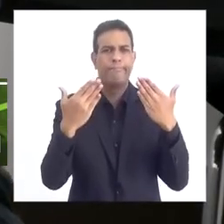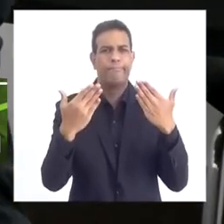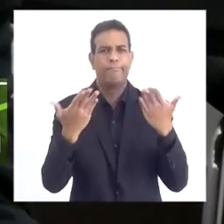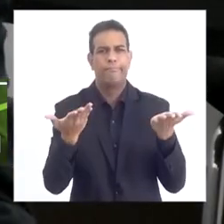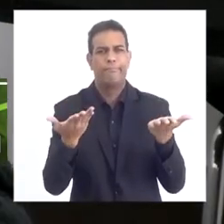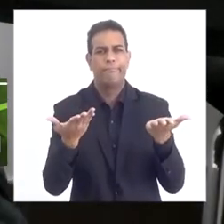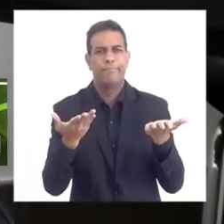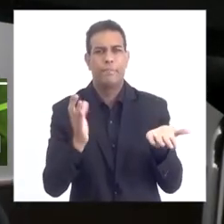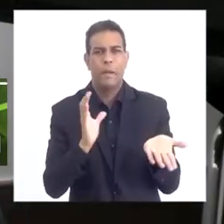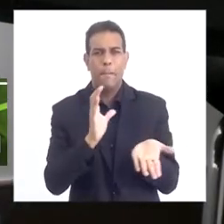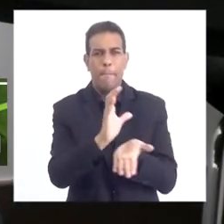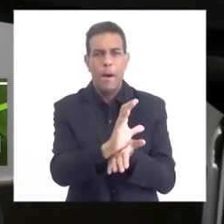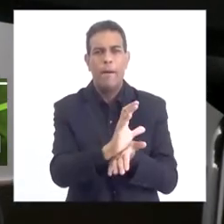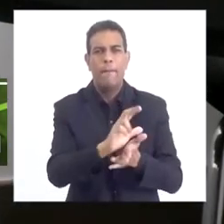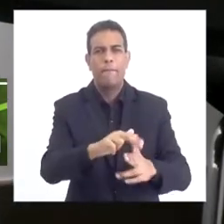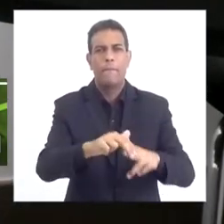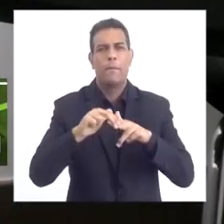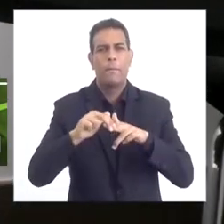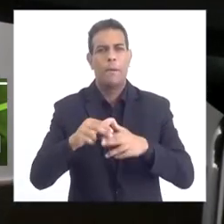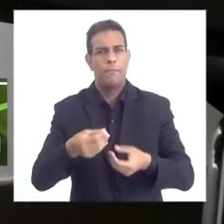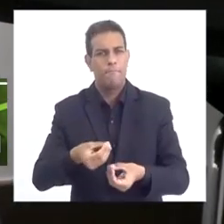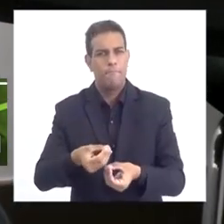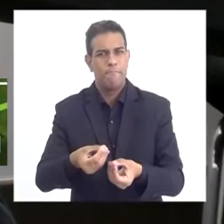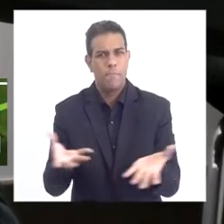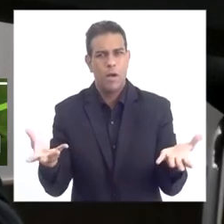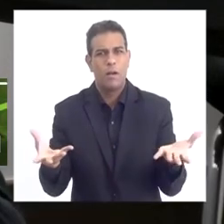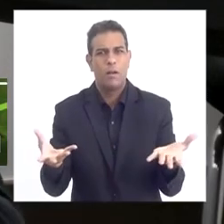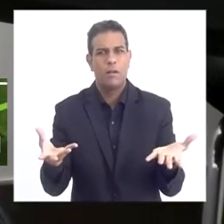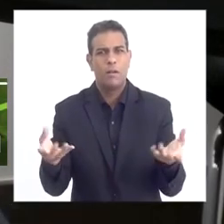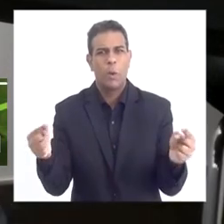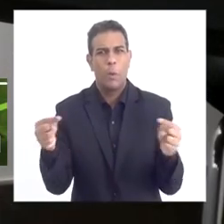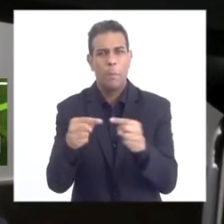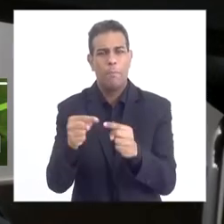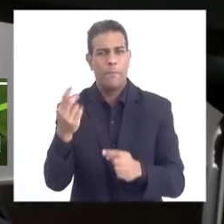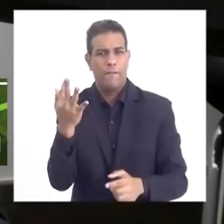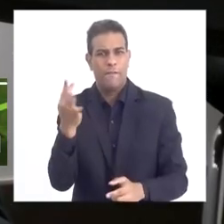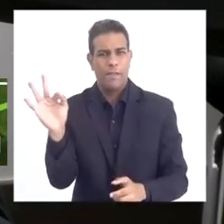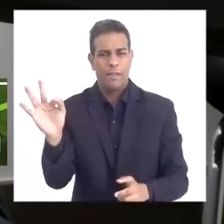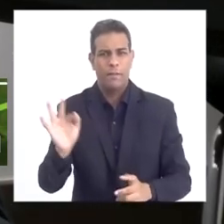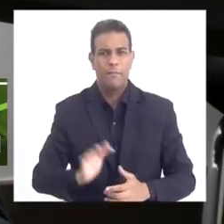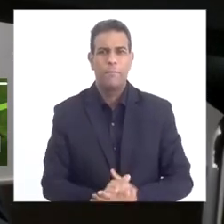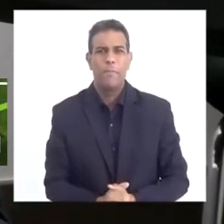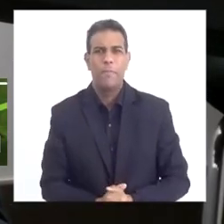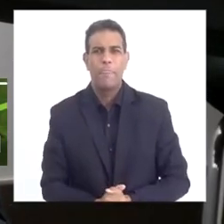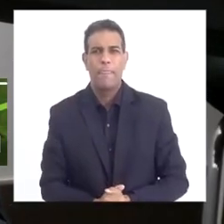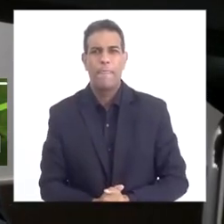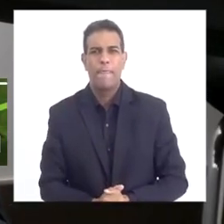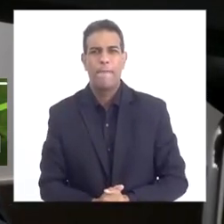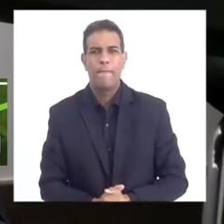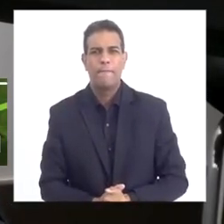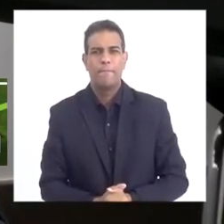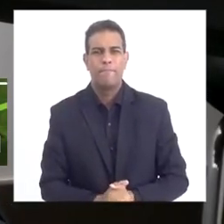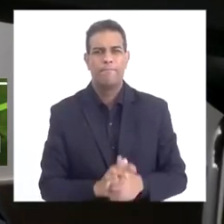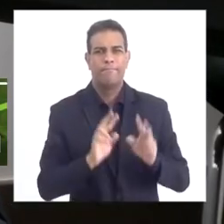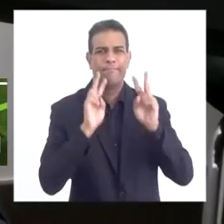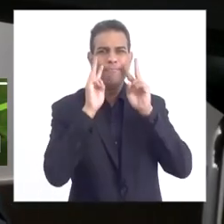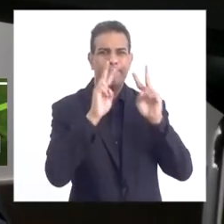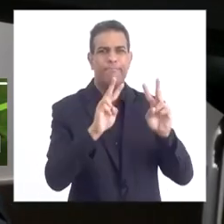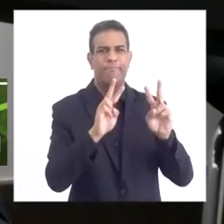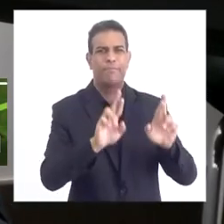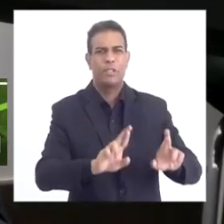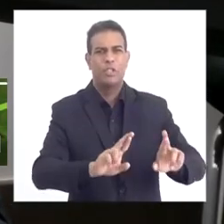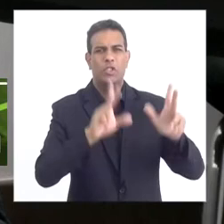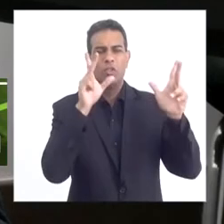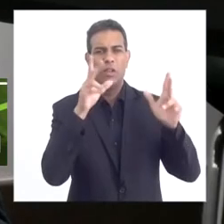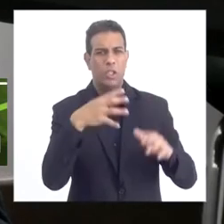receitas extras derivadas do repasse da União. Então é um ano absolutamente